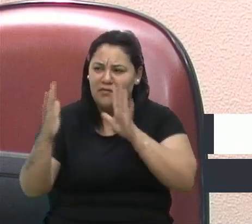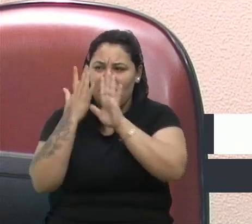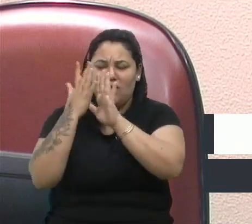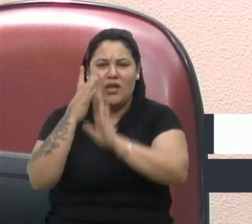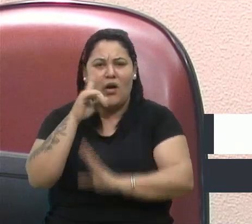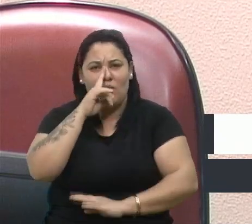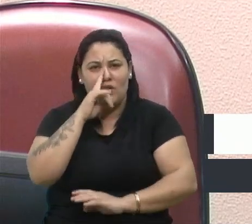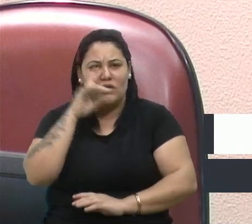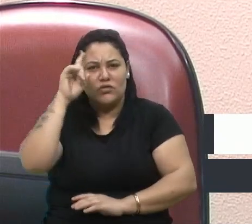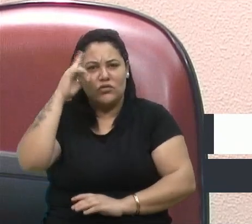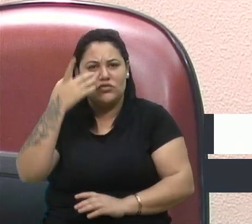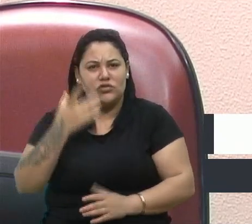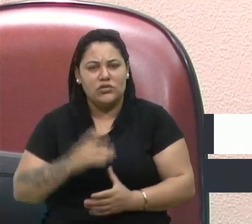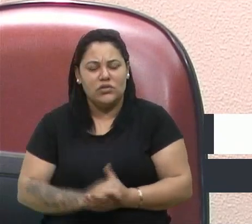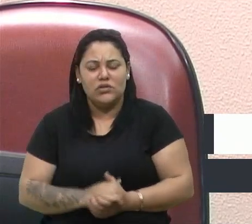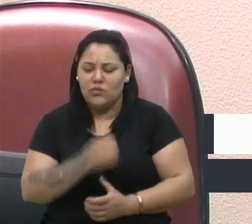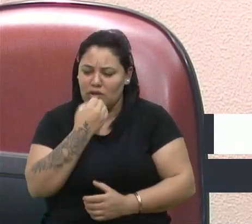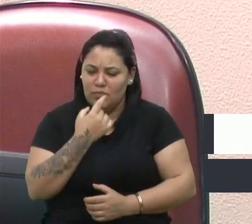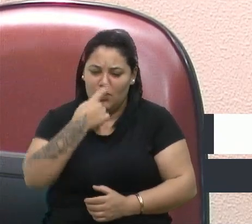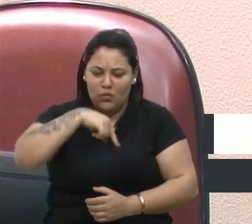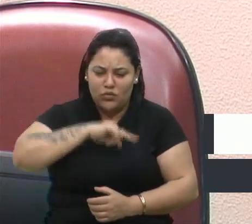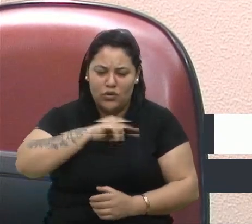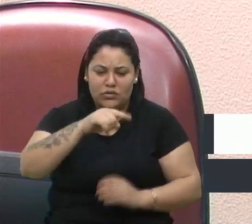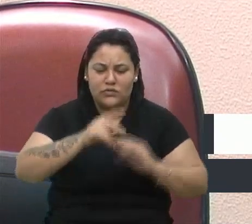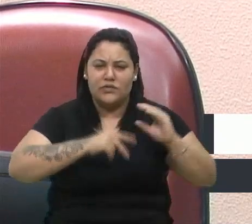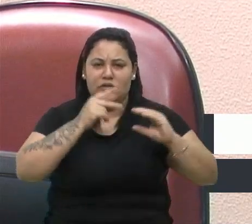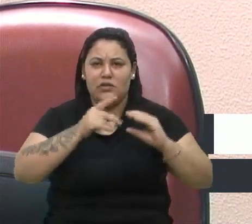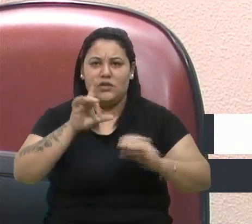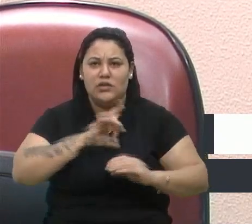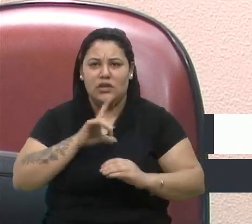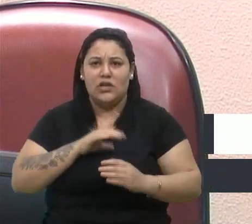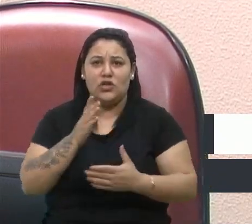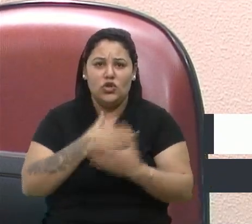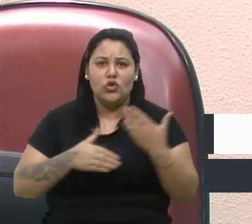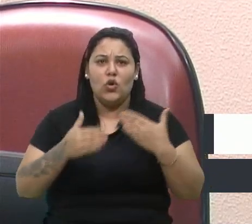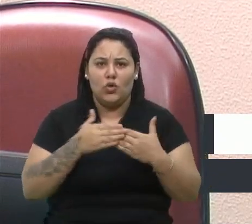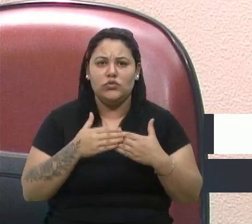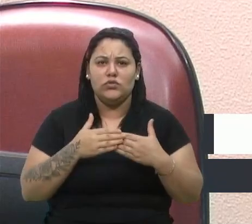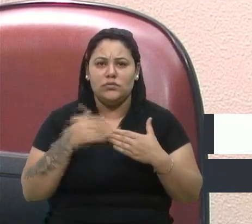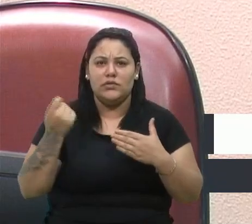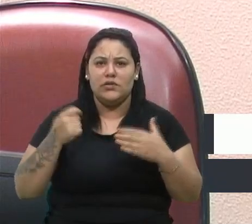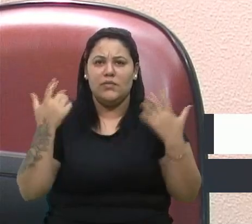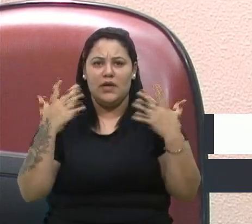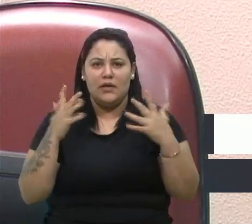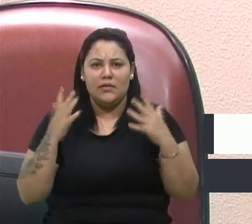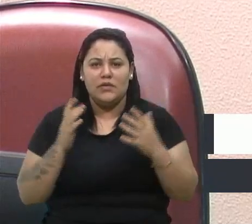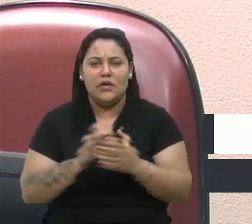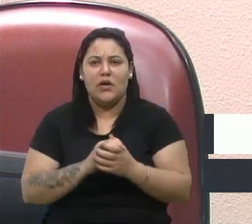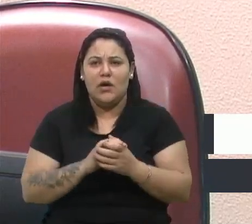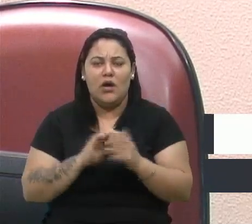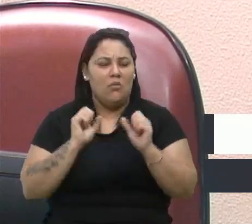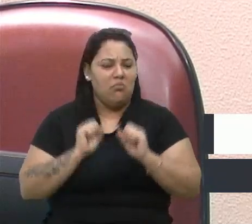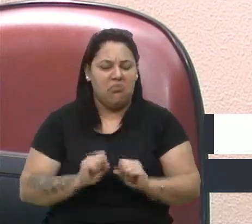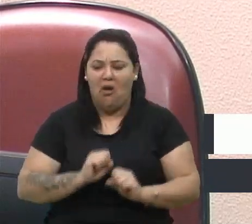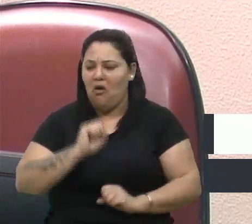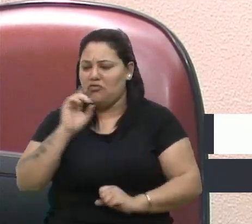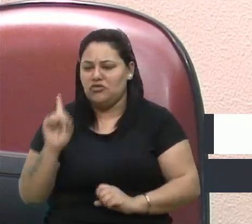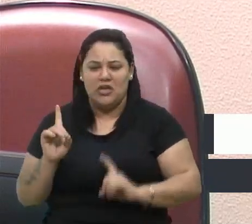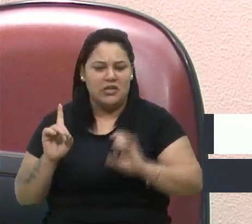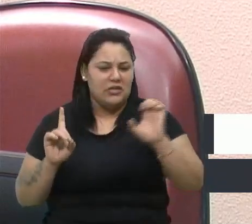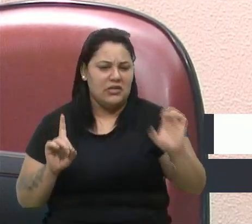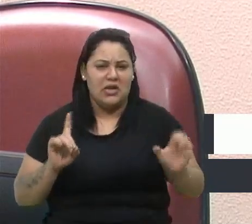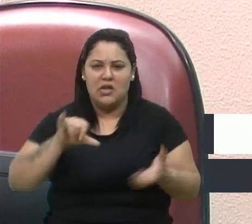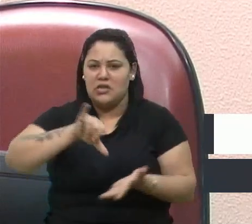a gente aqui nesta casa, e tem aqui, todos os vereadores têm que parabenizar. Pode ser de direita, de esquerda, de centro, não